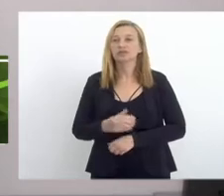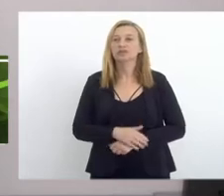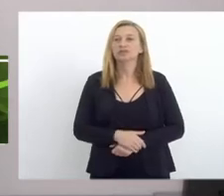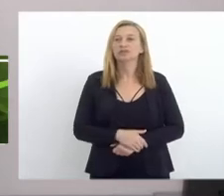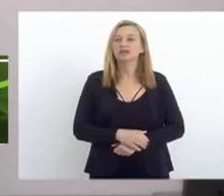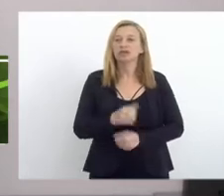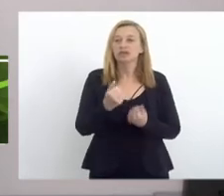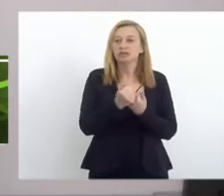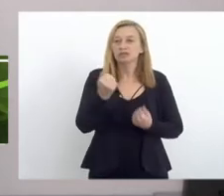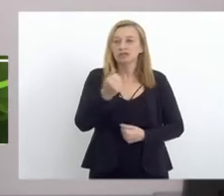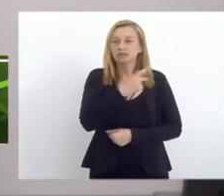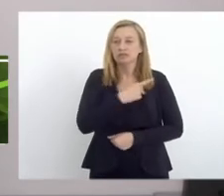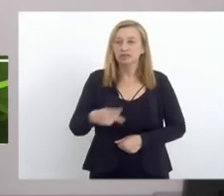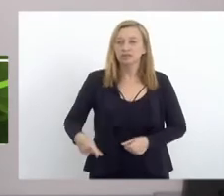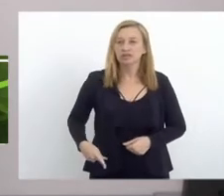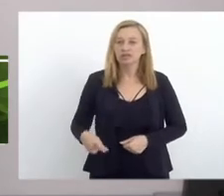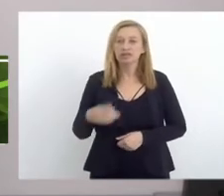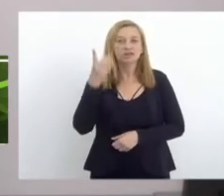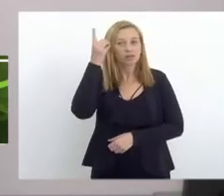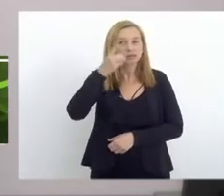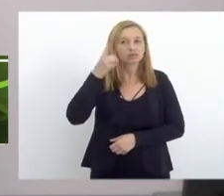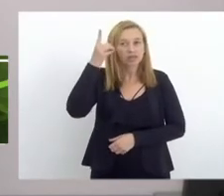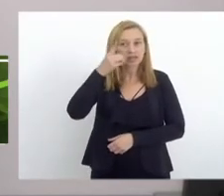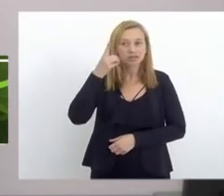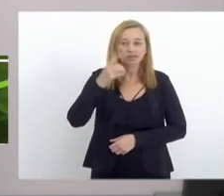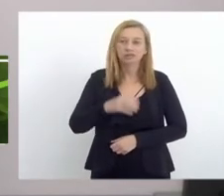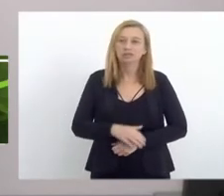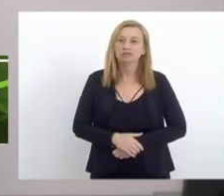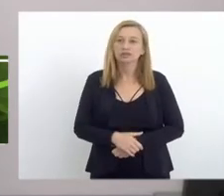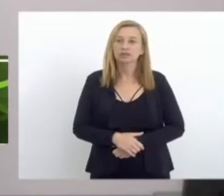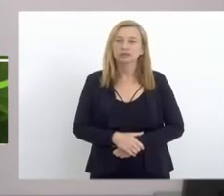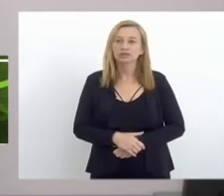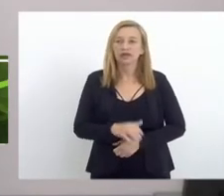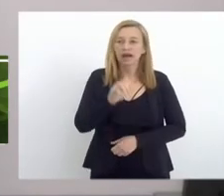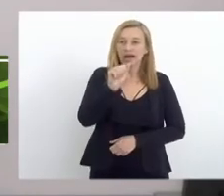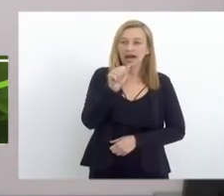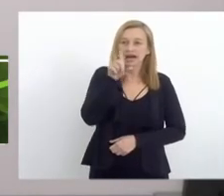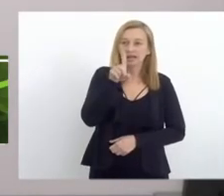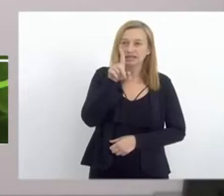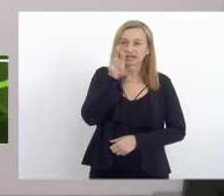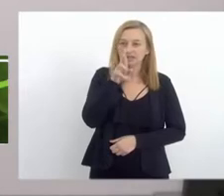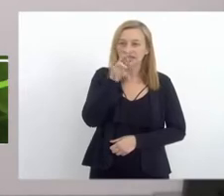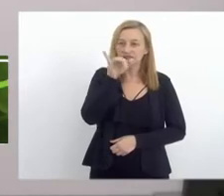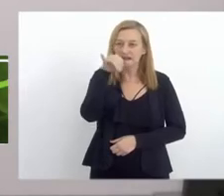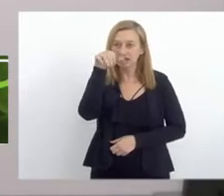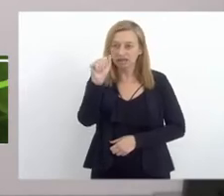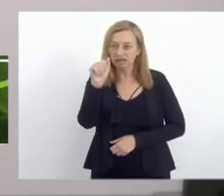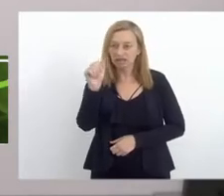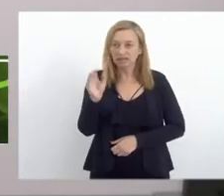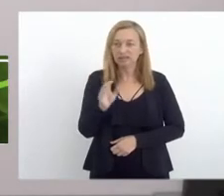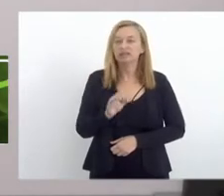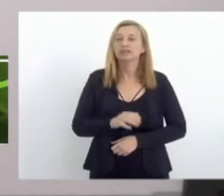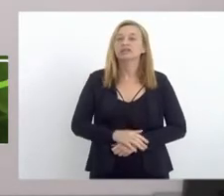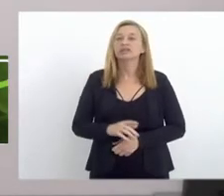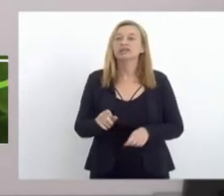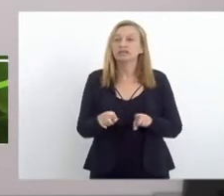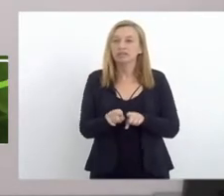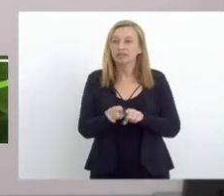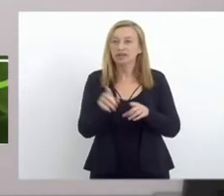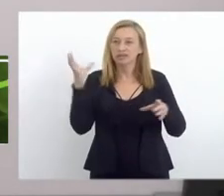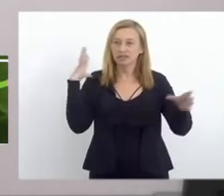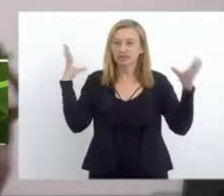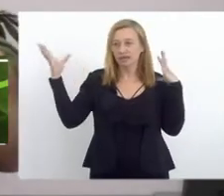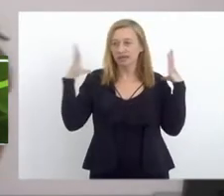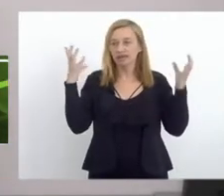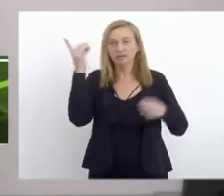minha vice-presidente, a deputada Adriana Baltazar, da deputada Célia Jordão, que